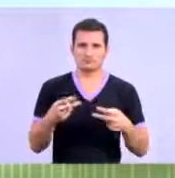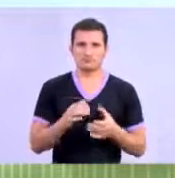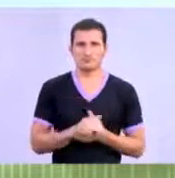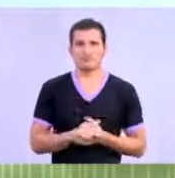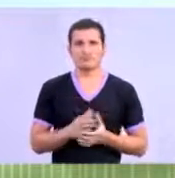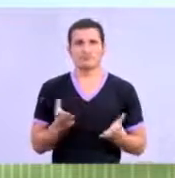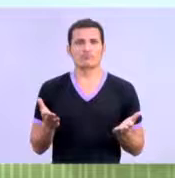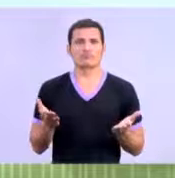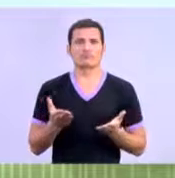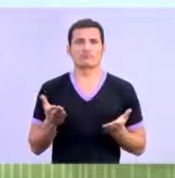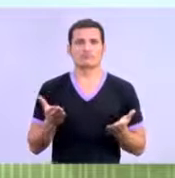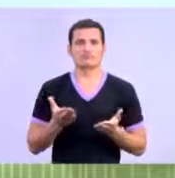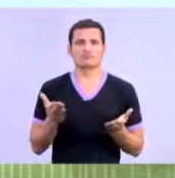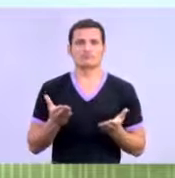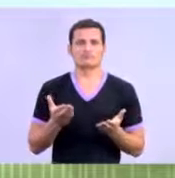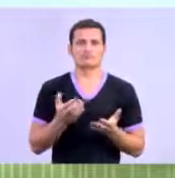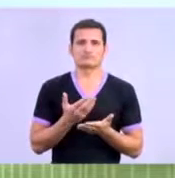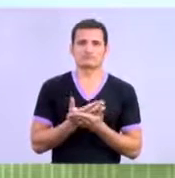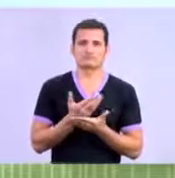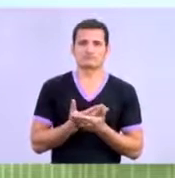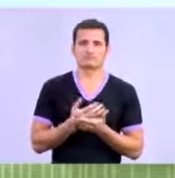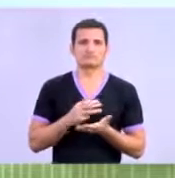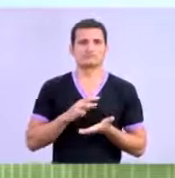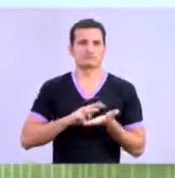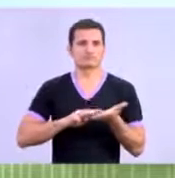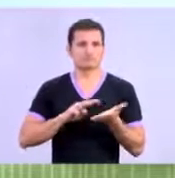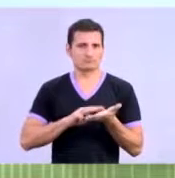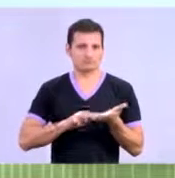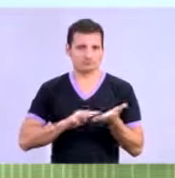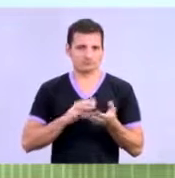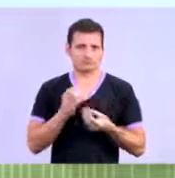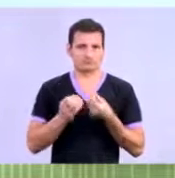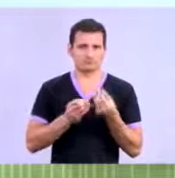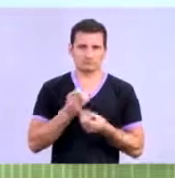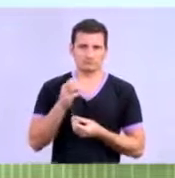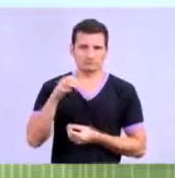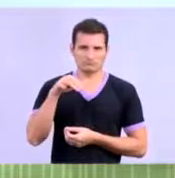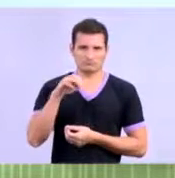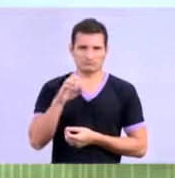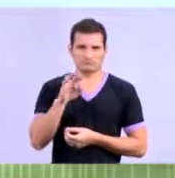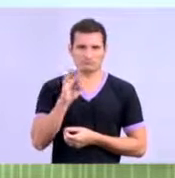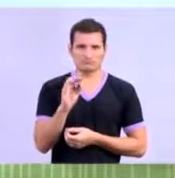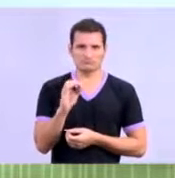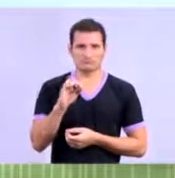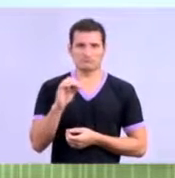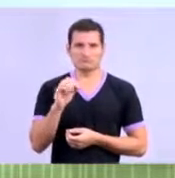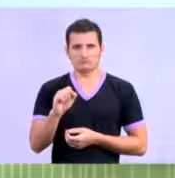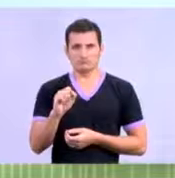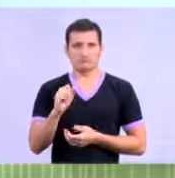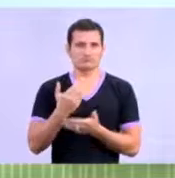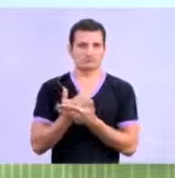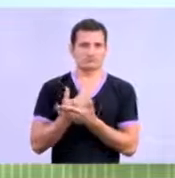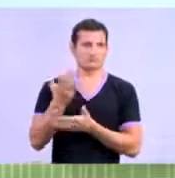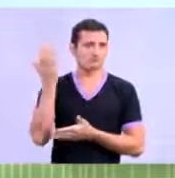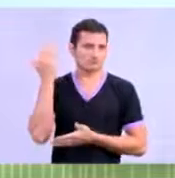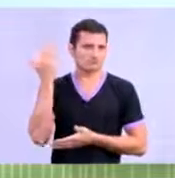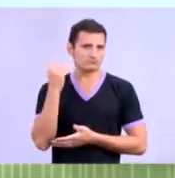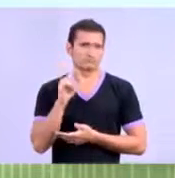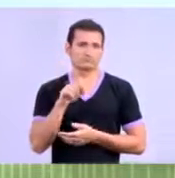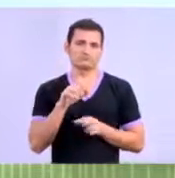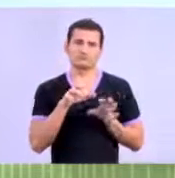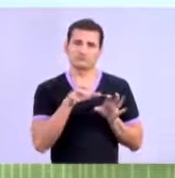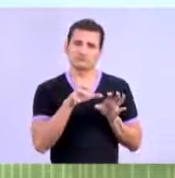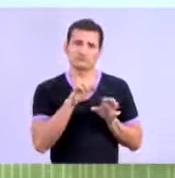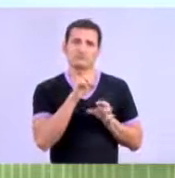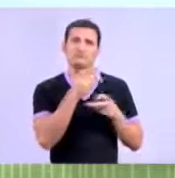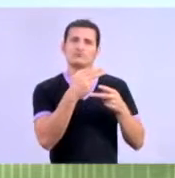métodos. Métodos definem o comportamento de um objeto. Na aula passada a gente definiu as características, o que o objeto é.